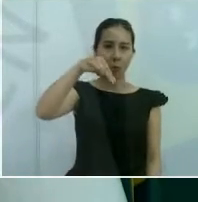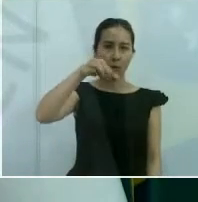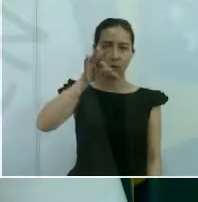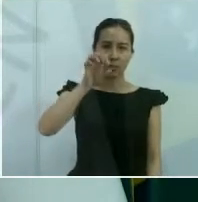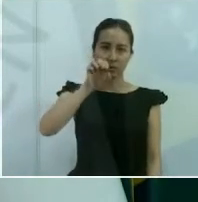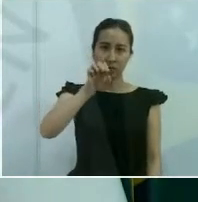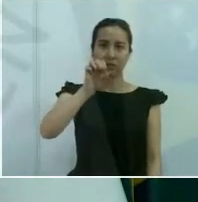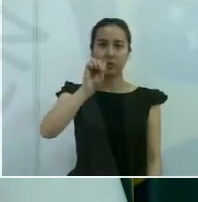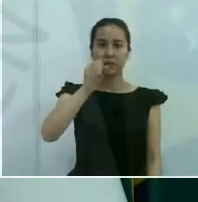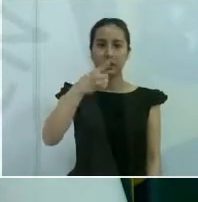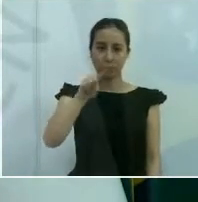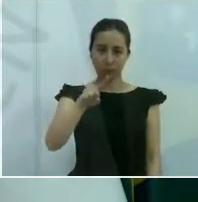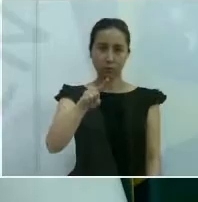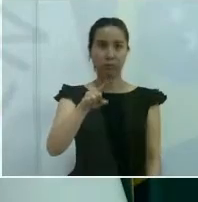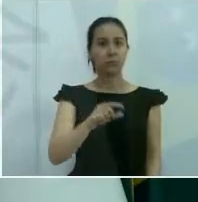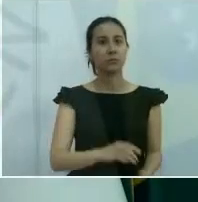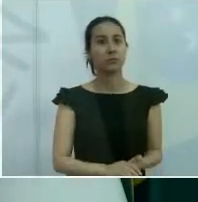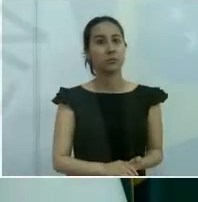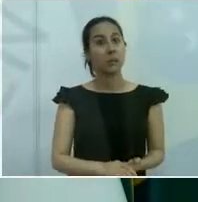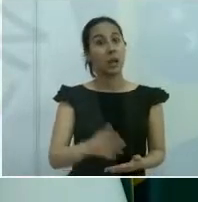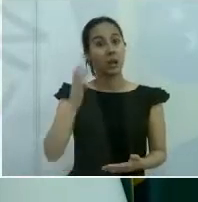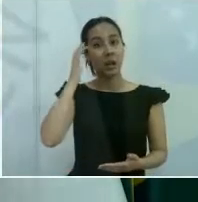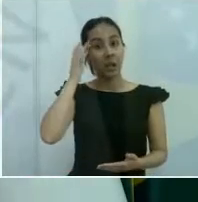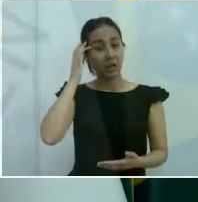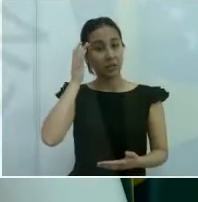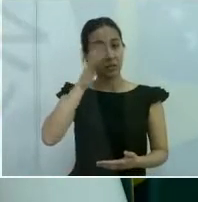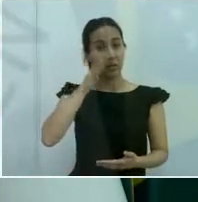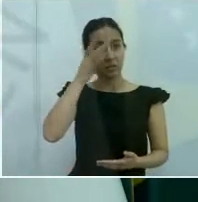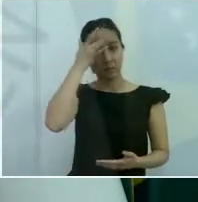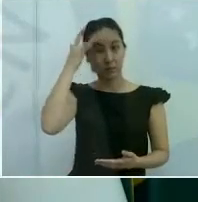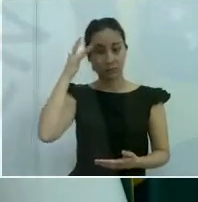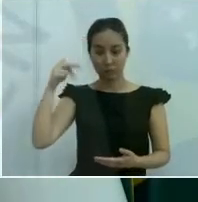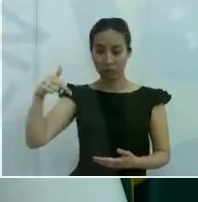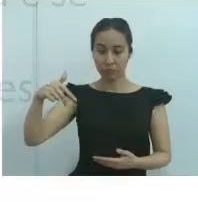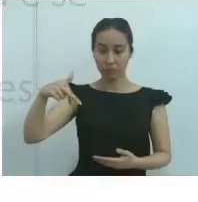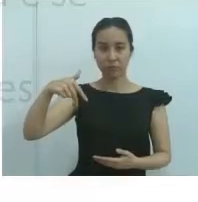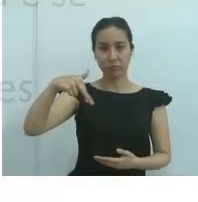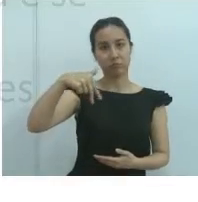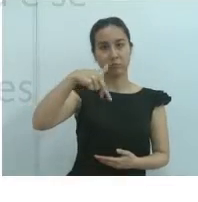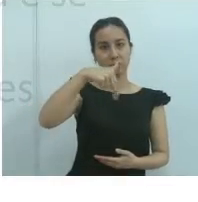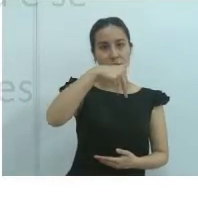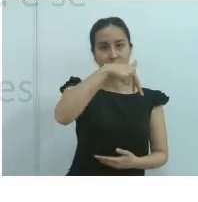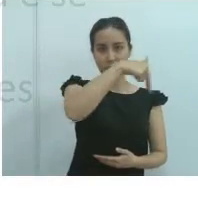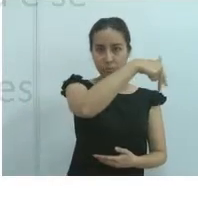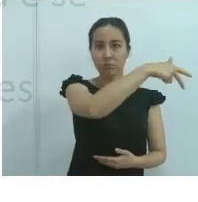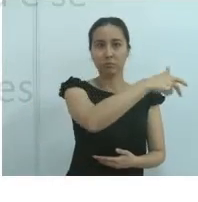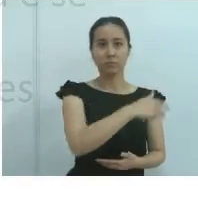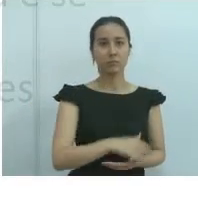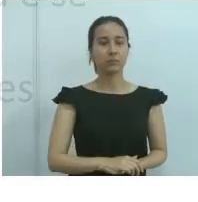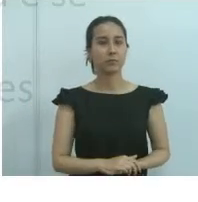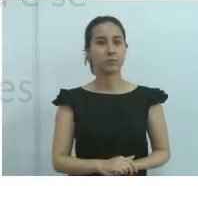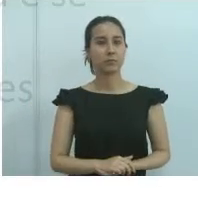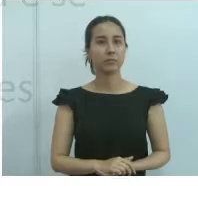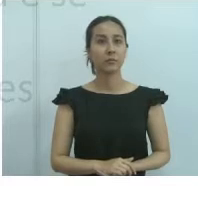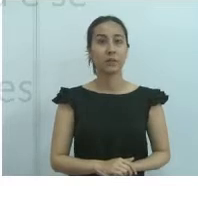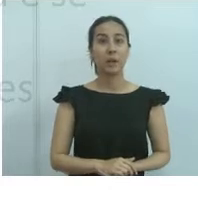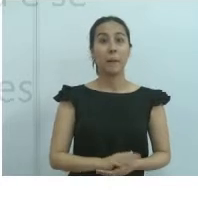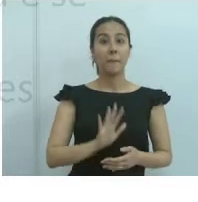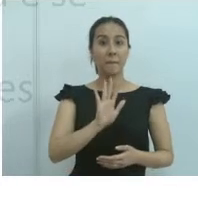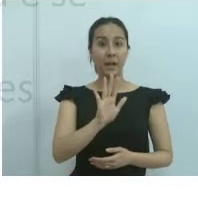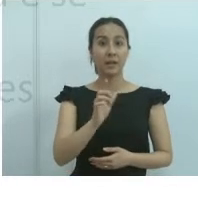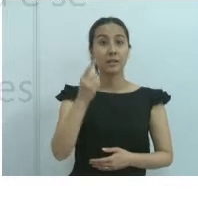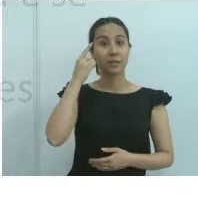pé tá mas esses pontos todos aí facilitavam o arregimentação a miséria de lá a